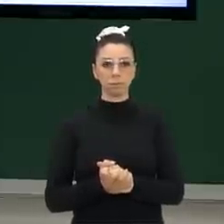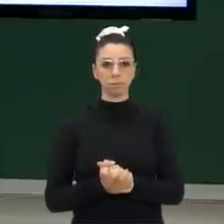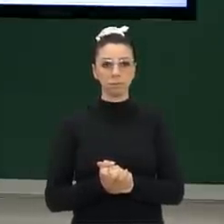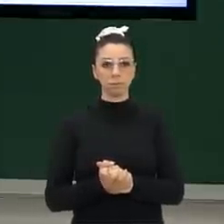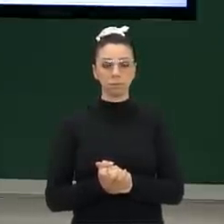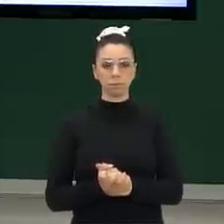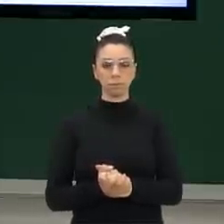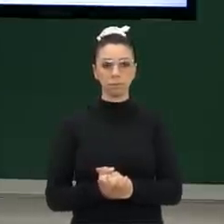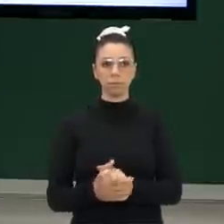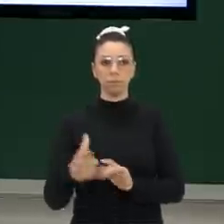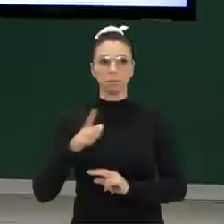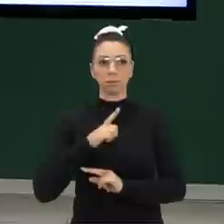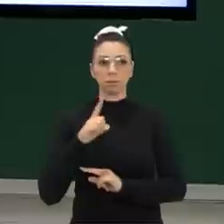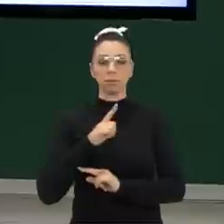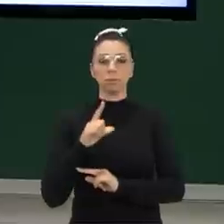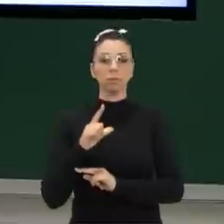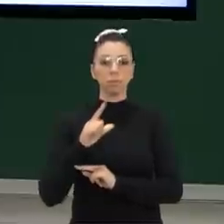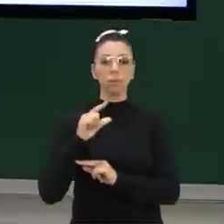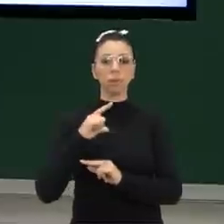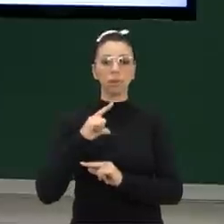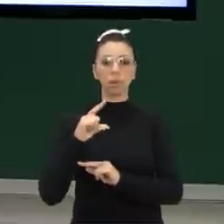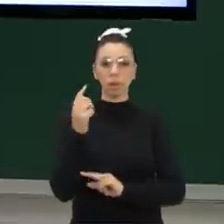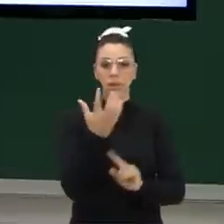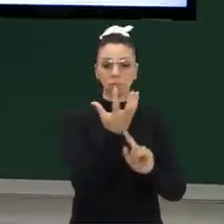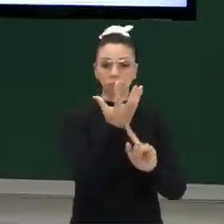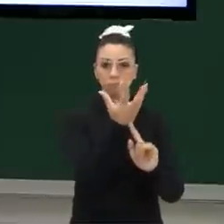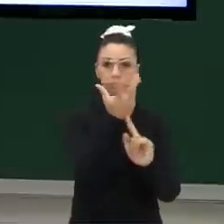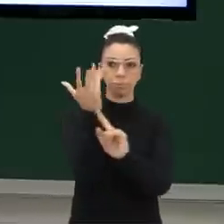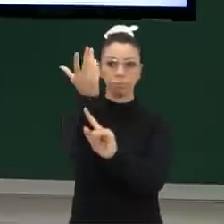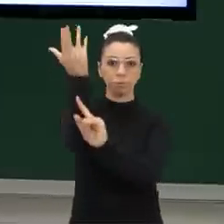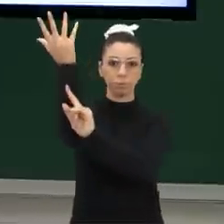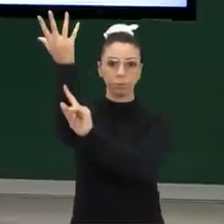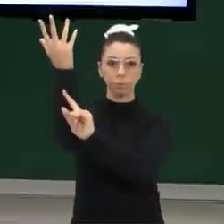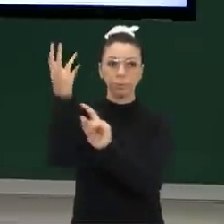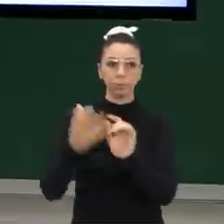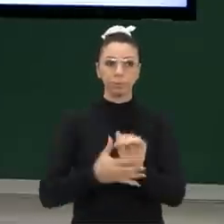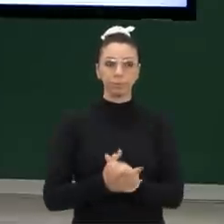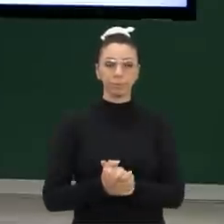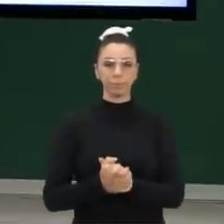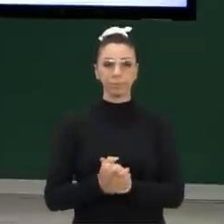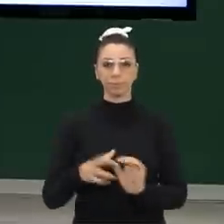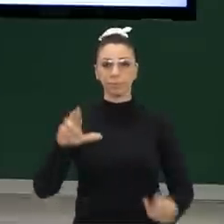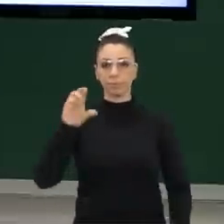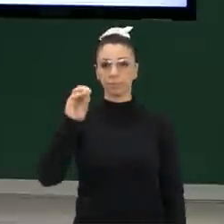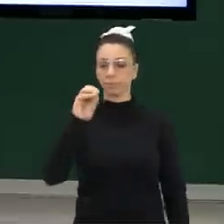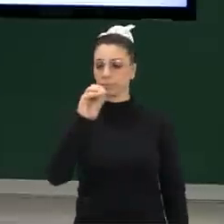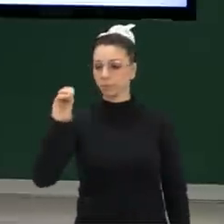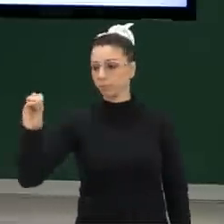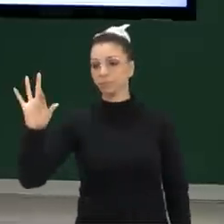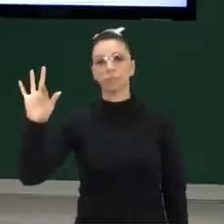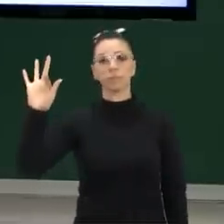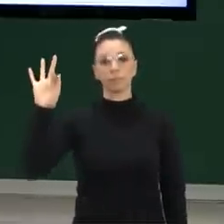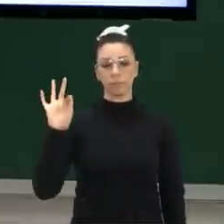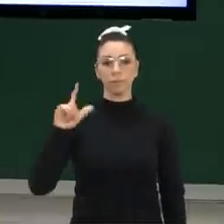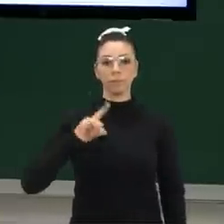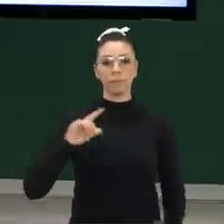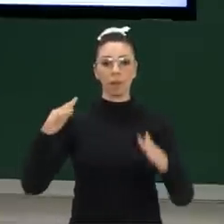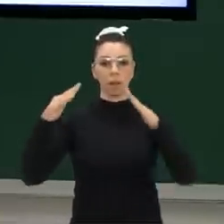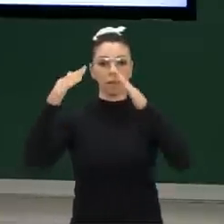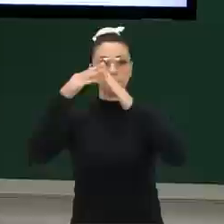a chimney, a chaminé. Aqui, roof, que é o nosso